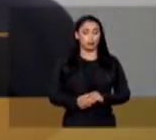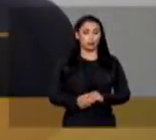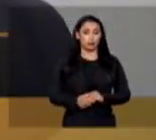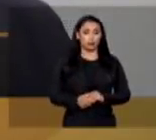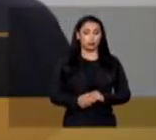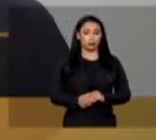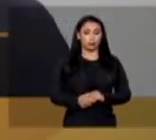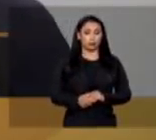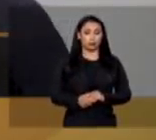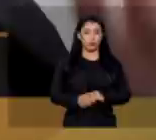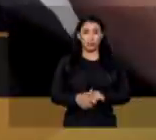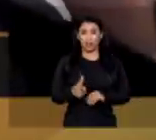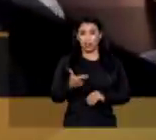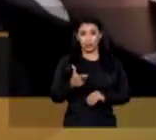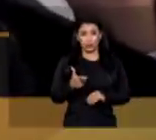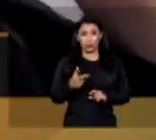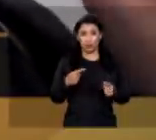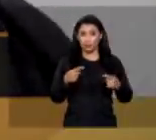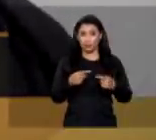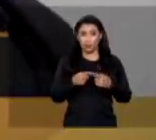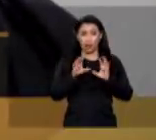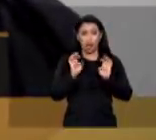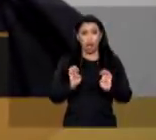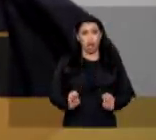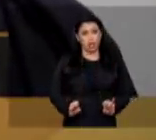E não compõe a ética judicial.